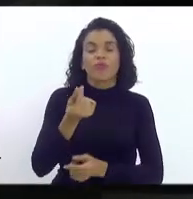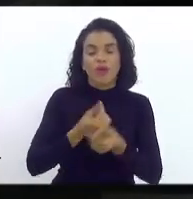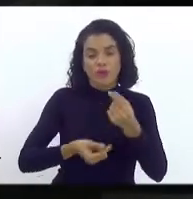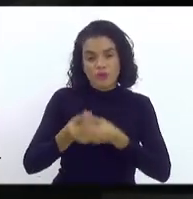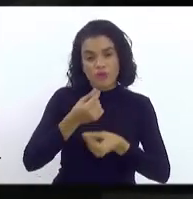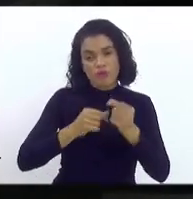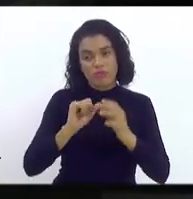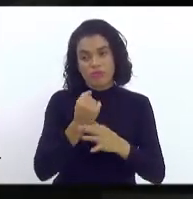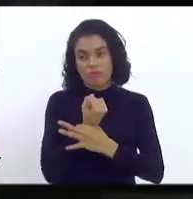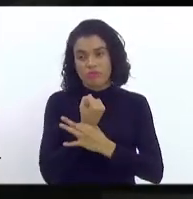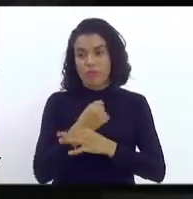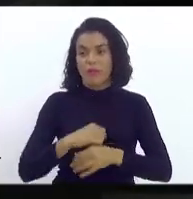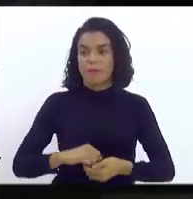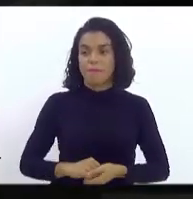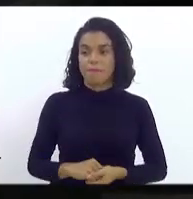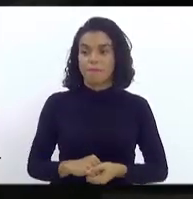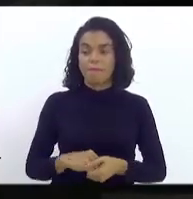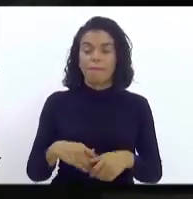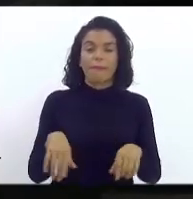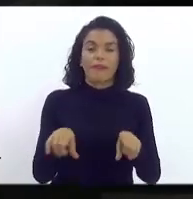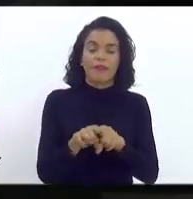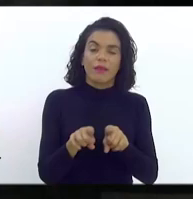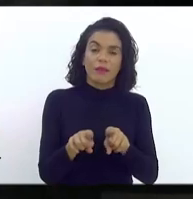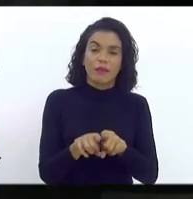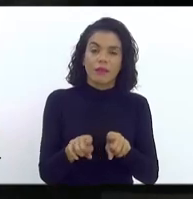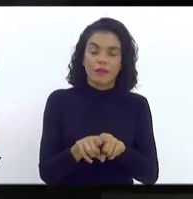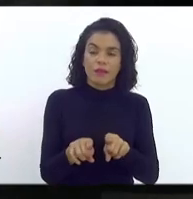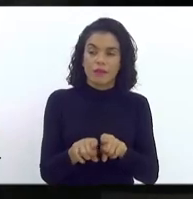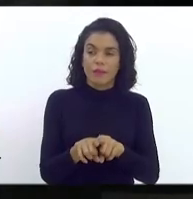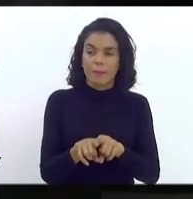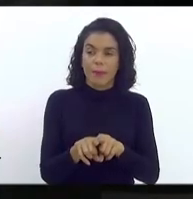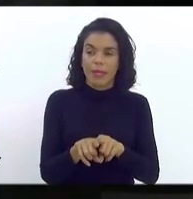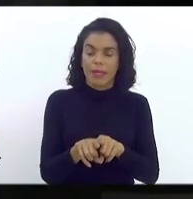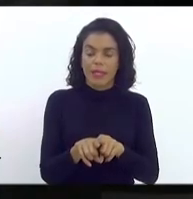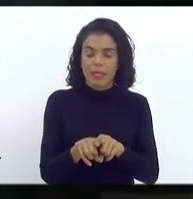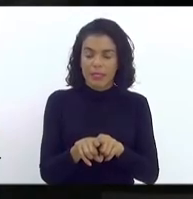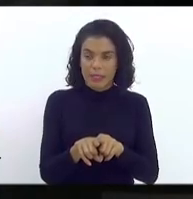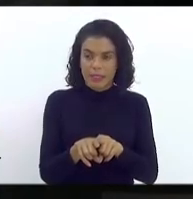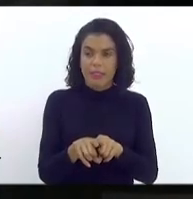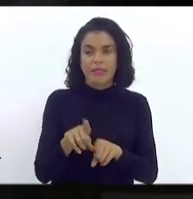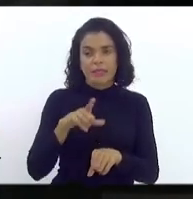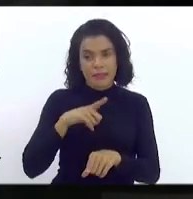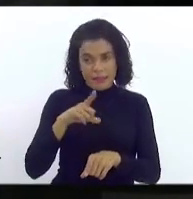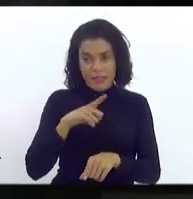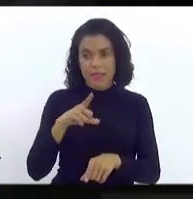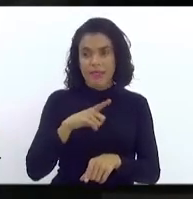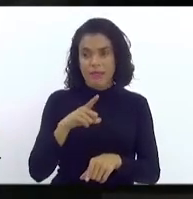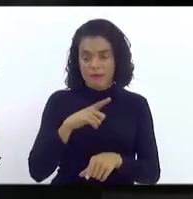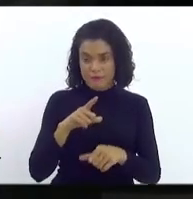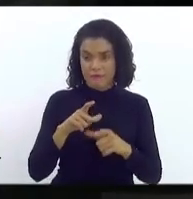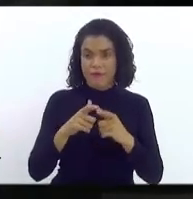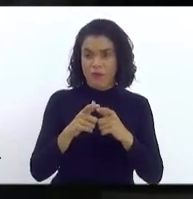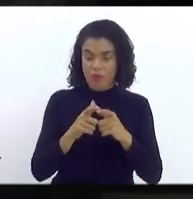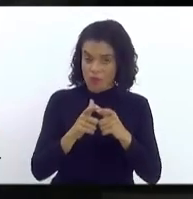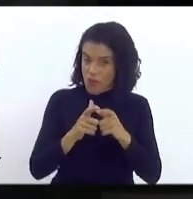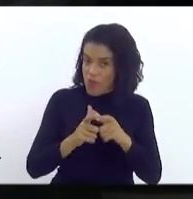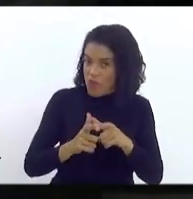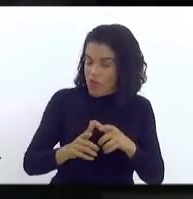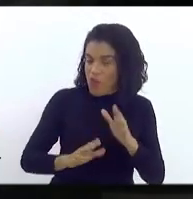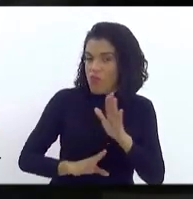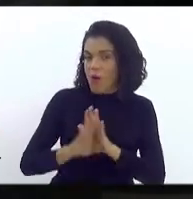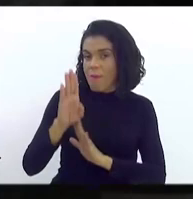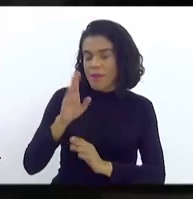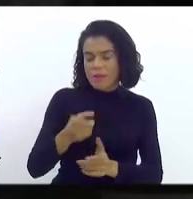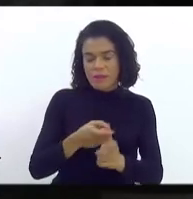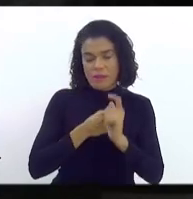empresas garantido. Também é a destacar que houve um aumento da dívida, né? O